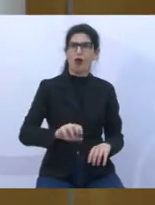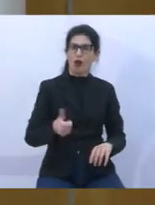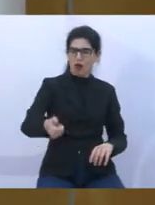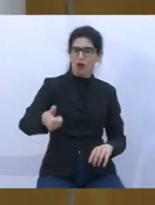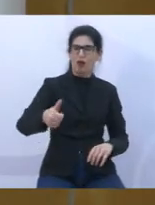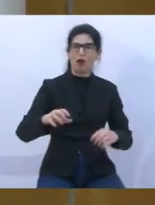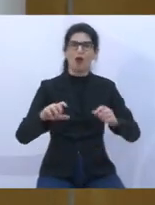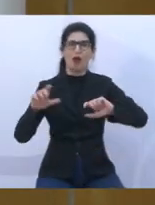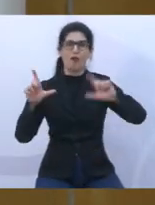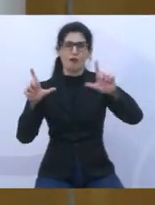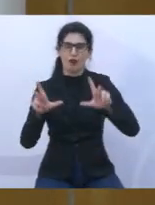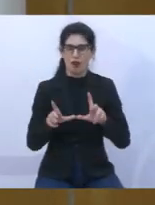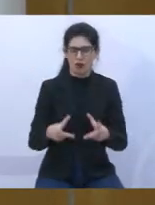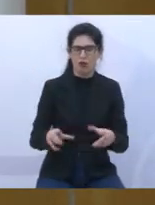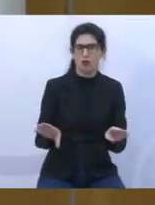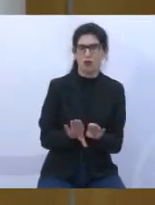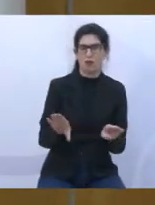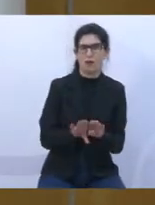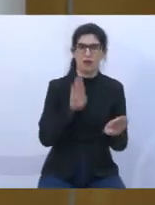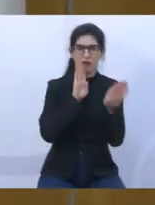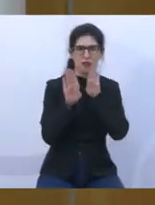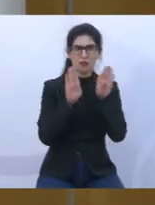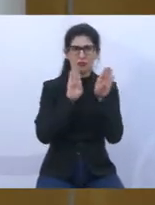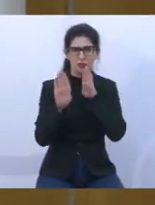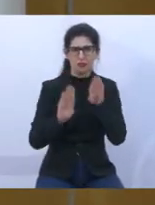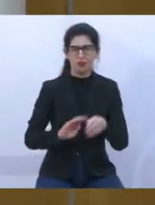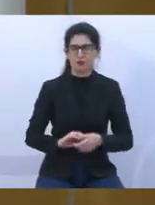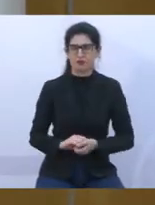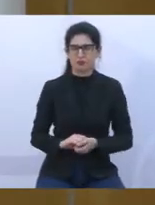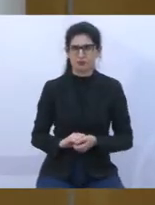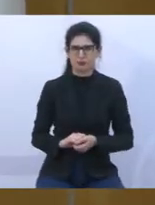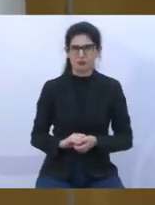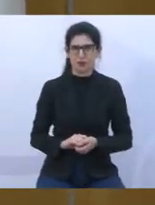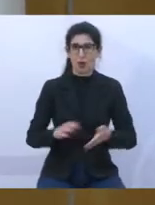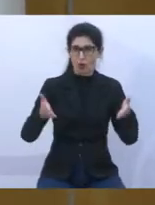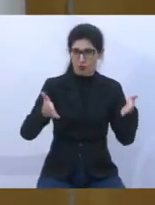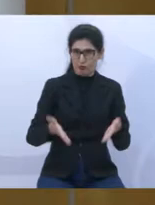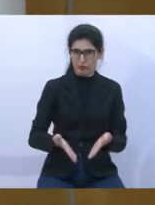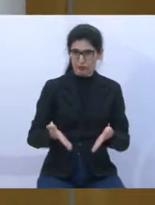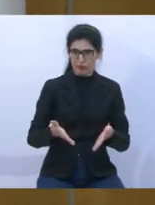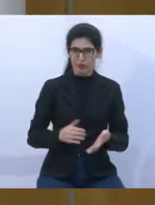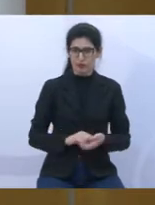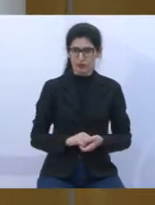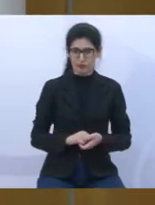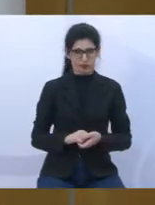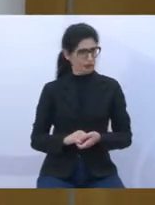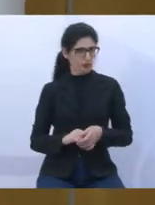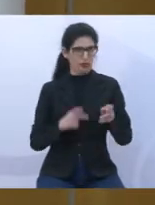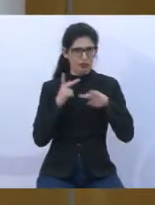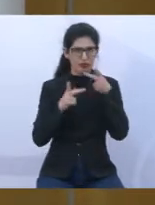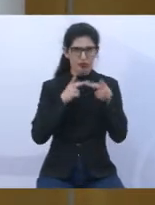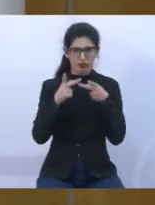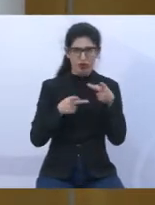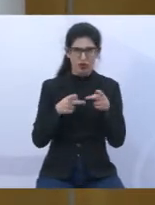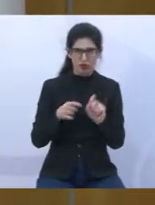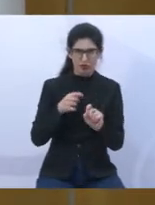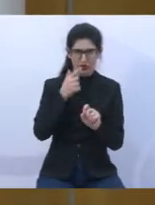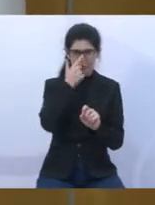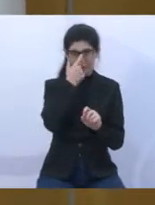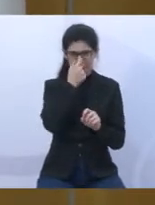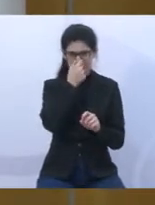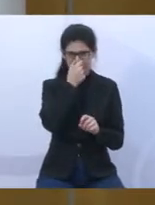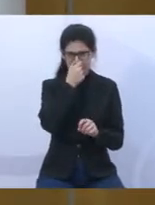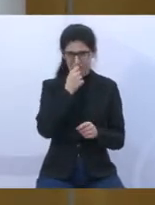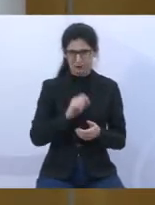da tv câmara pelo facebook bem eu quero aqui hoje falar um pouco do que